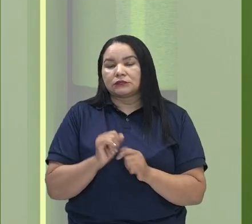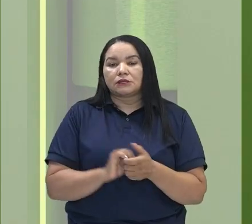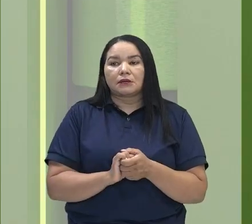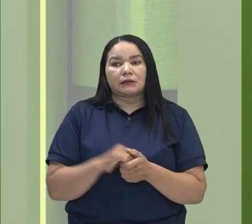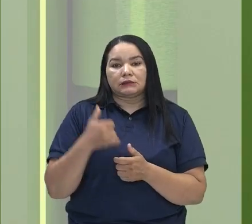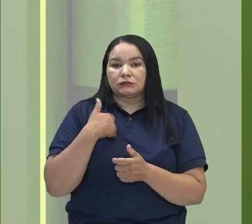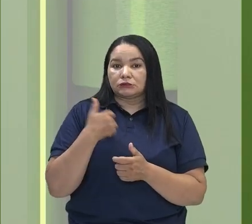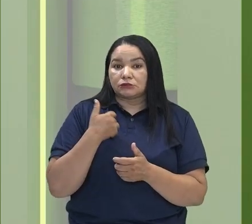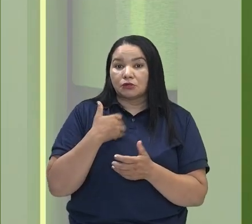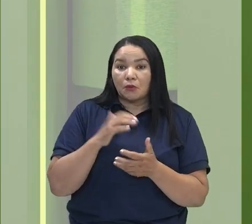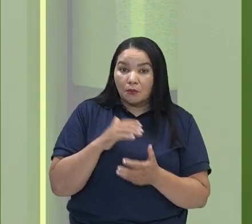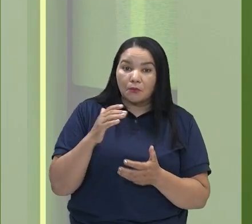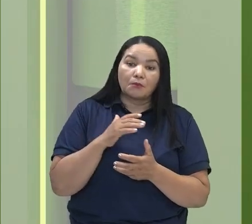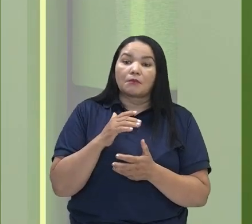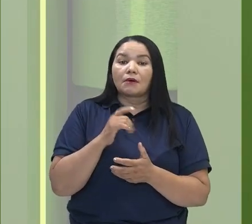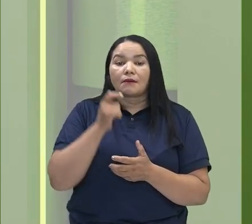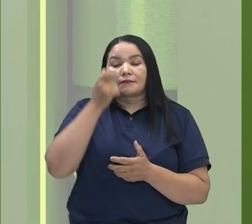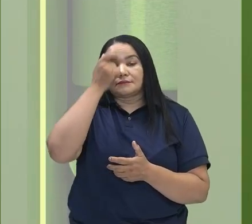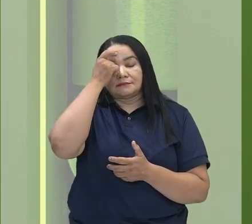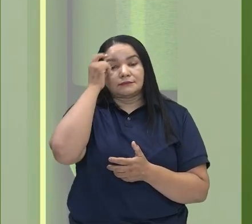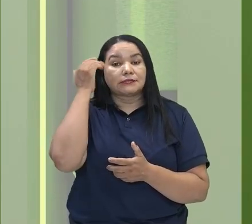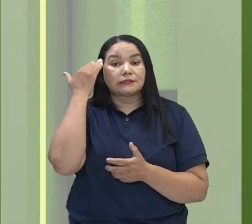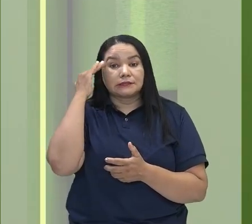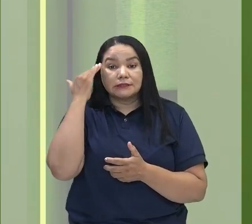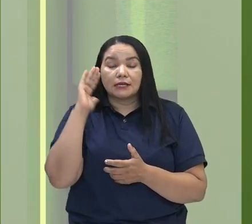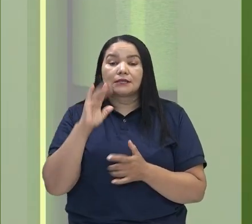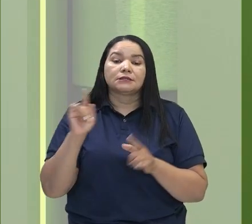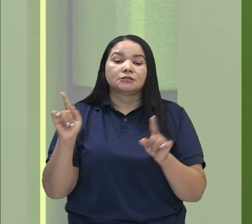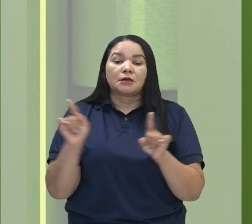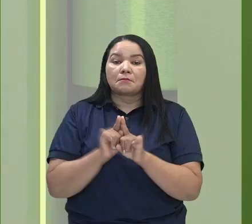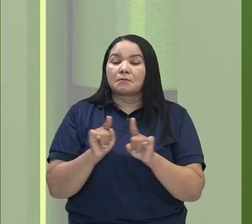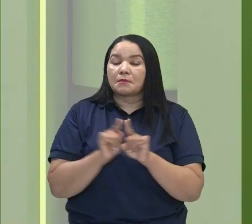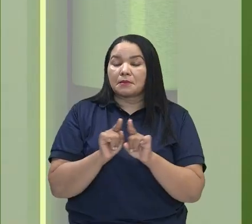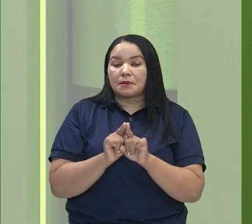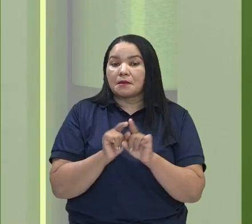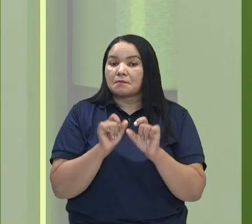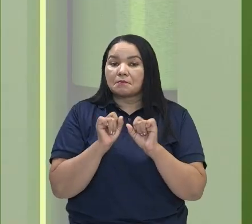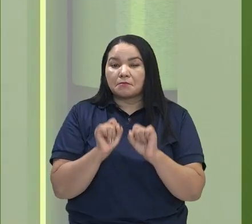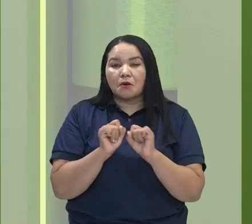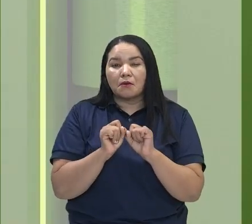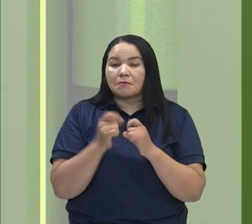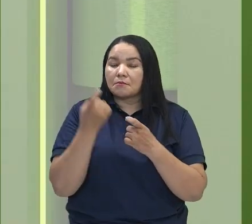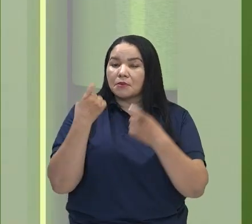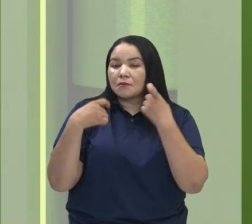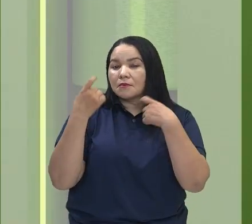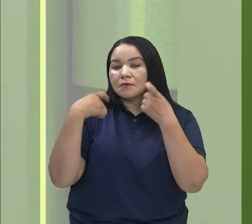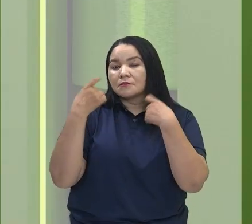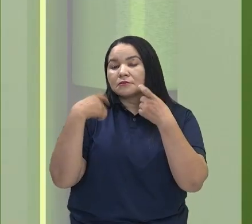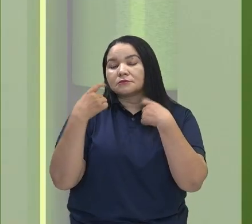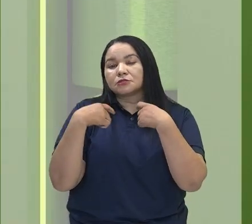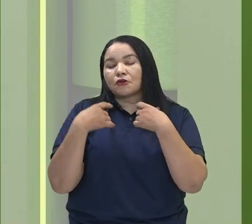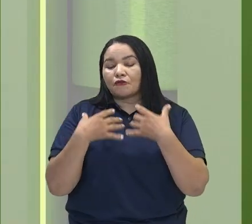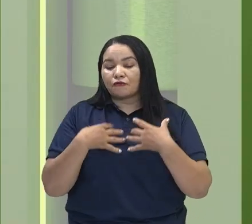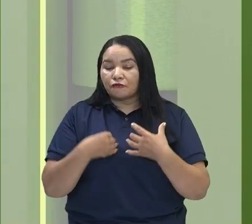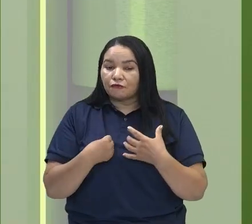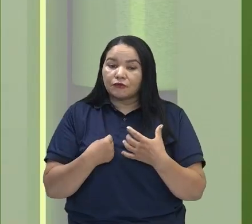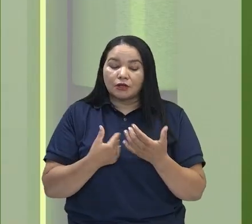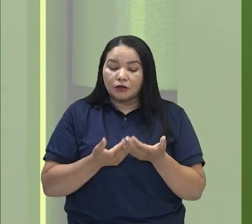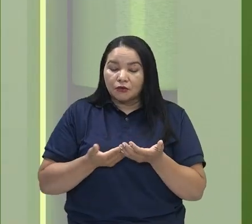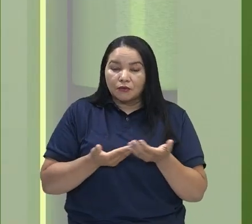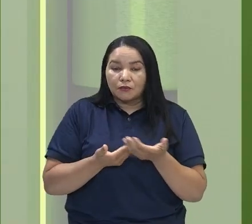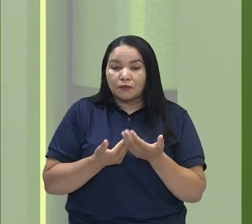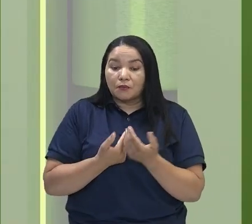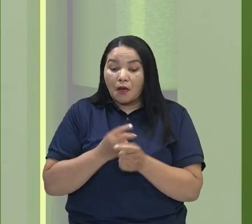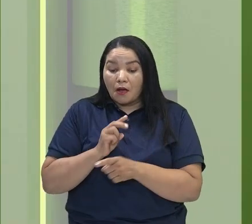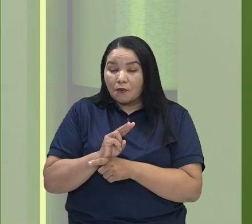madura, né, psicologicamente, que ela pode realmente ali se preocupar, né, em criar o seu filho, então se